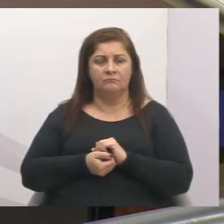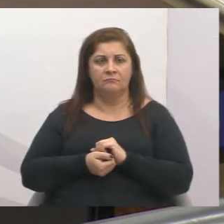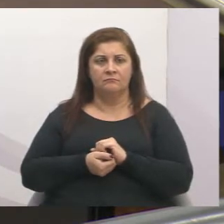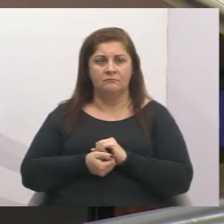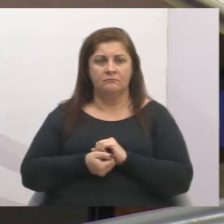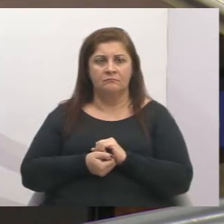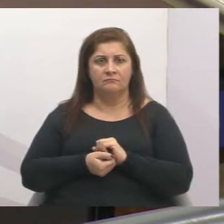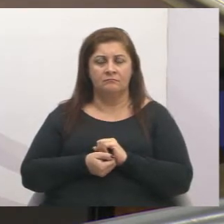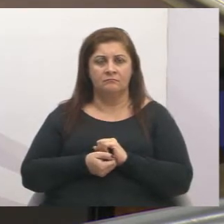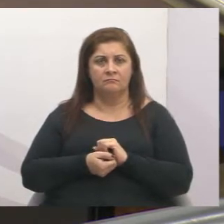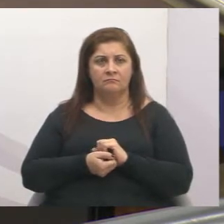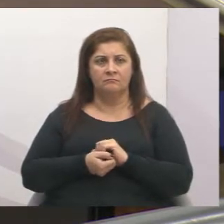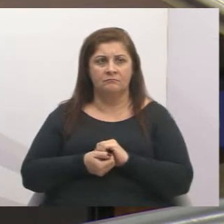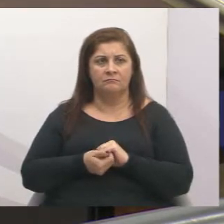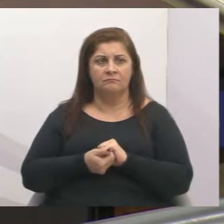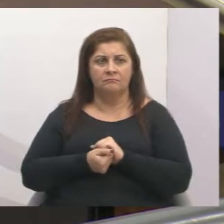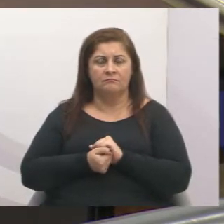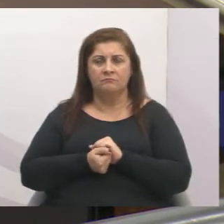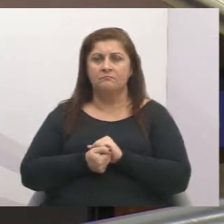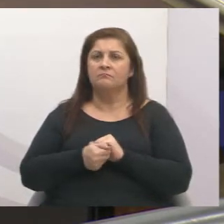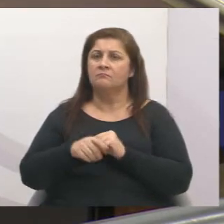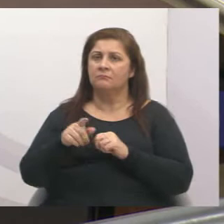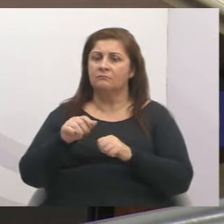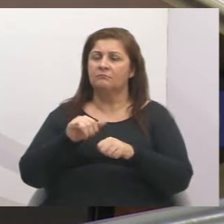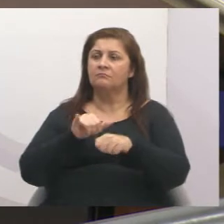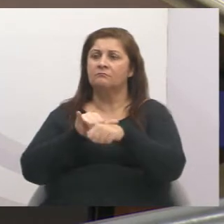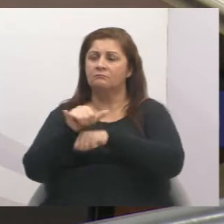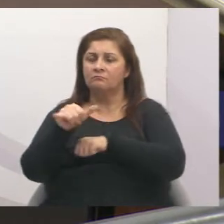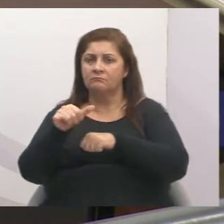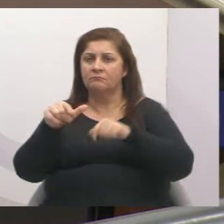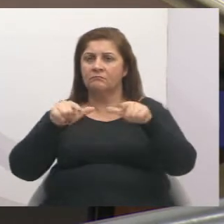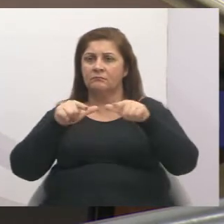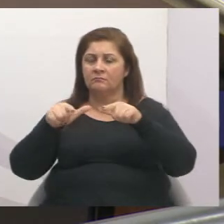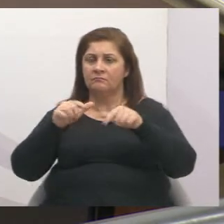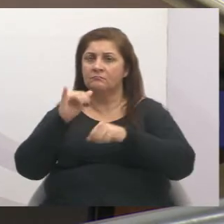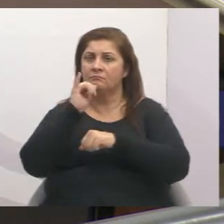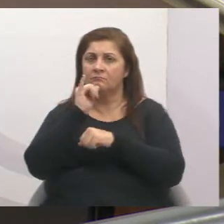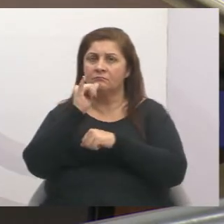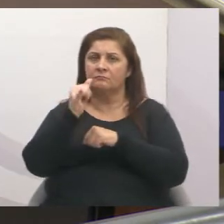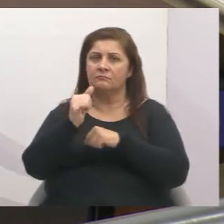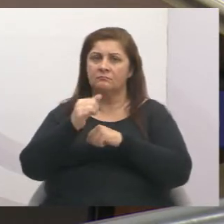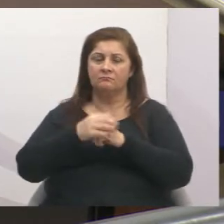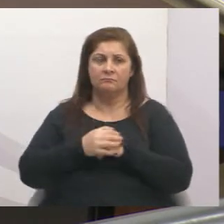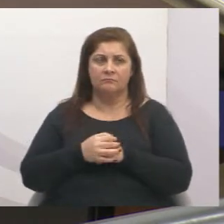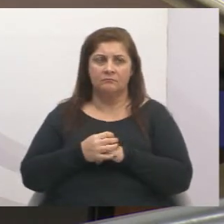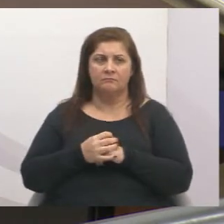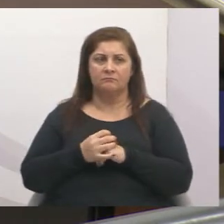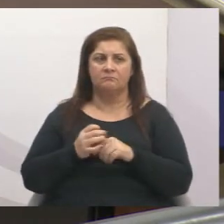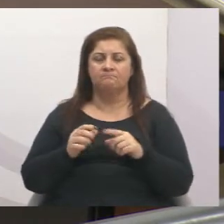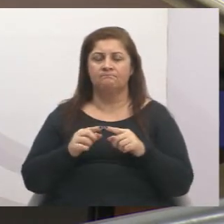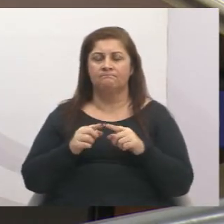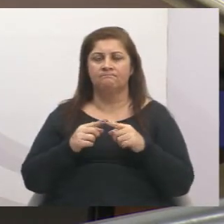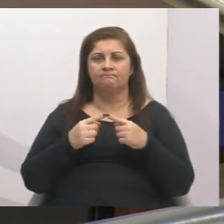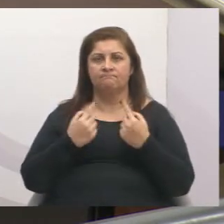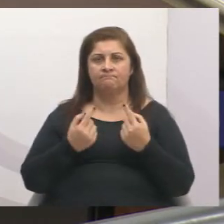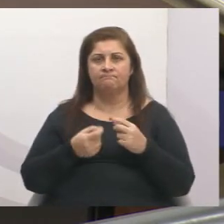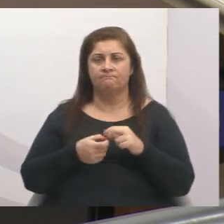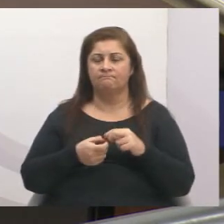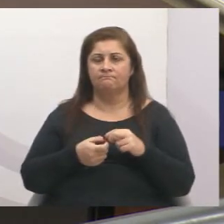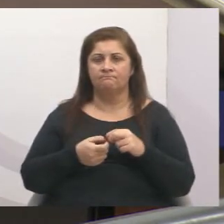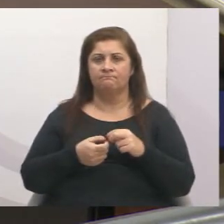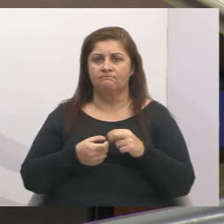pudessem justificar sua ausência no trabalho dentro da previsão das faltas no Estatuto, e nem assim